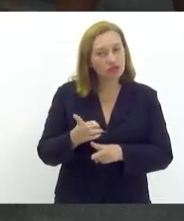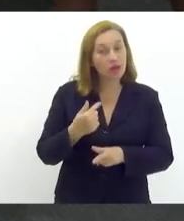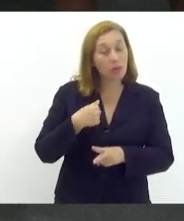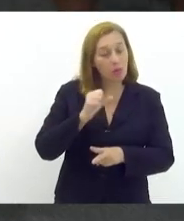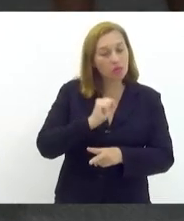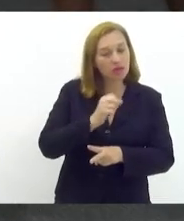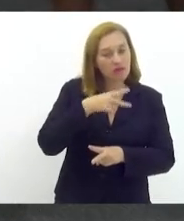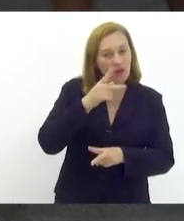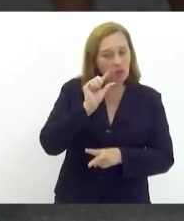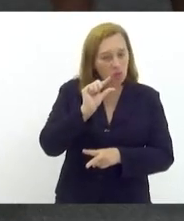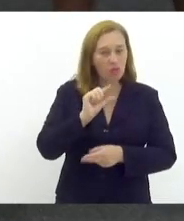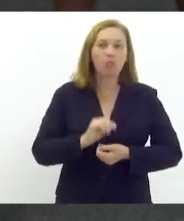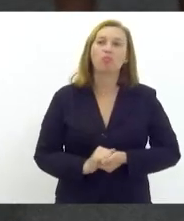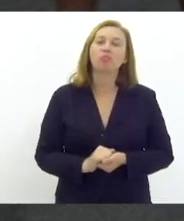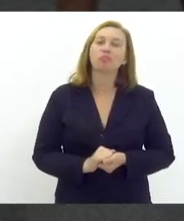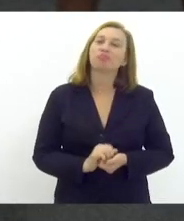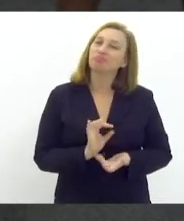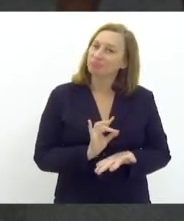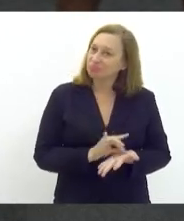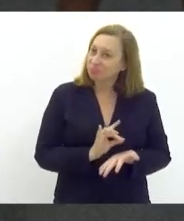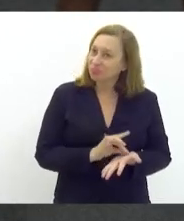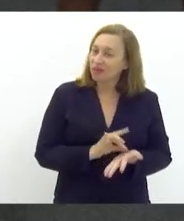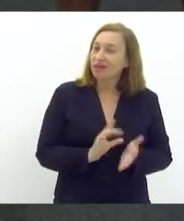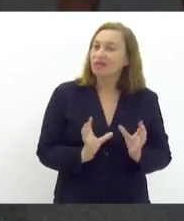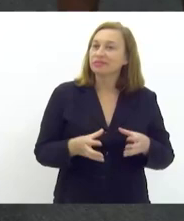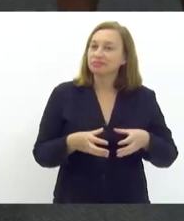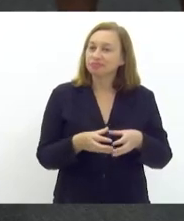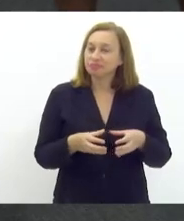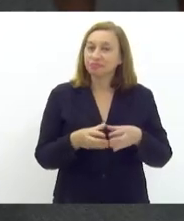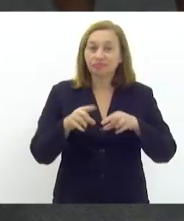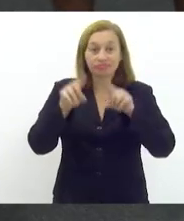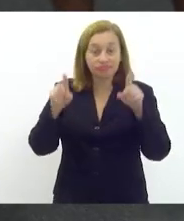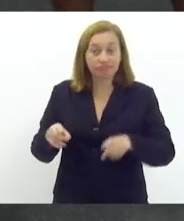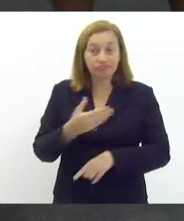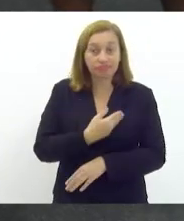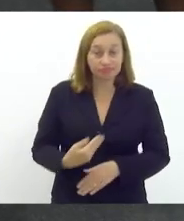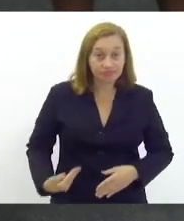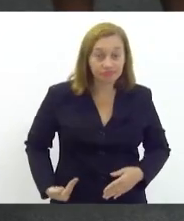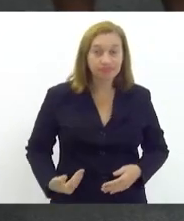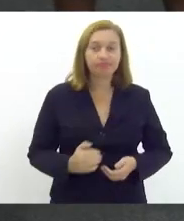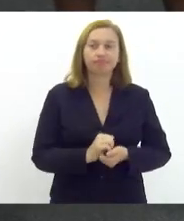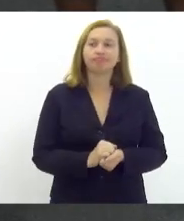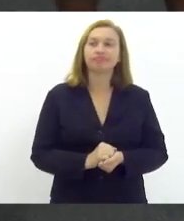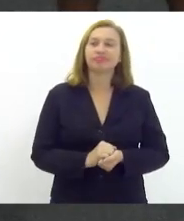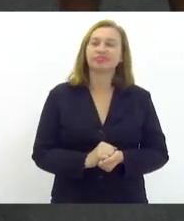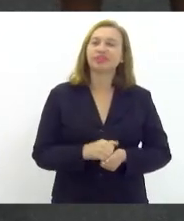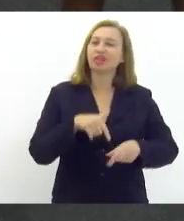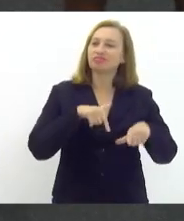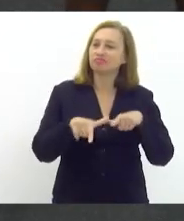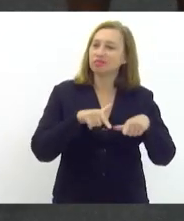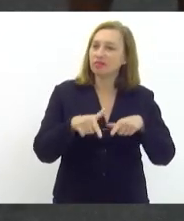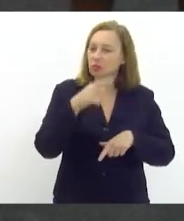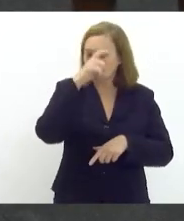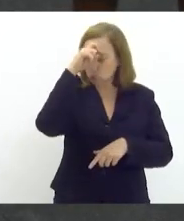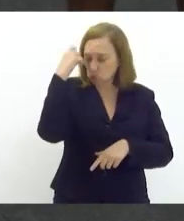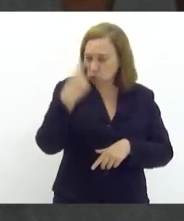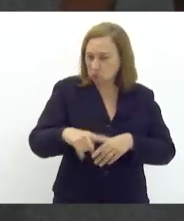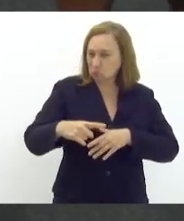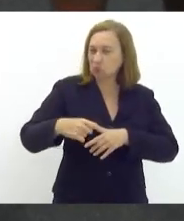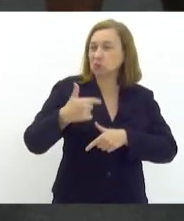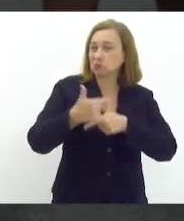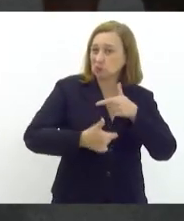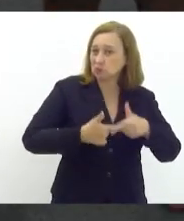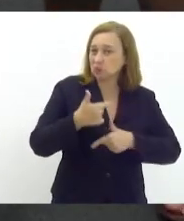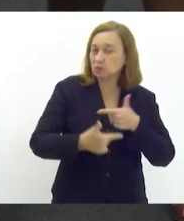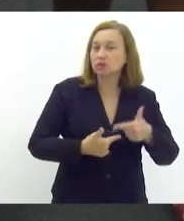eu pudesse falar um pouco na verdade a comissão de servidores públicos tem feito um trabalho árduo na questão